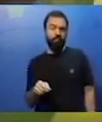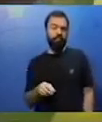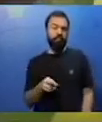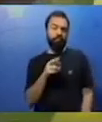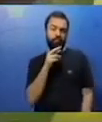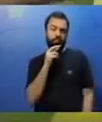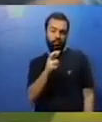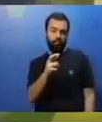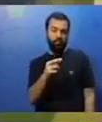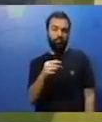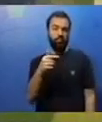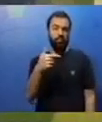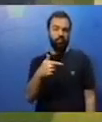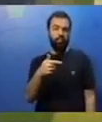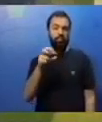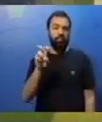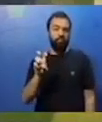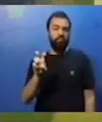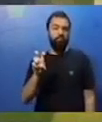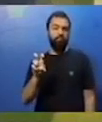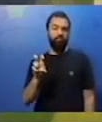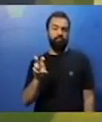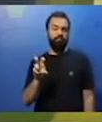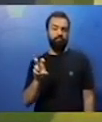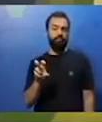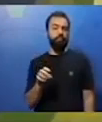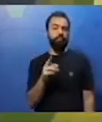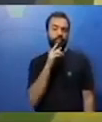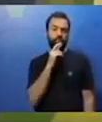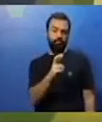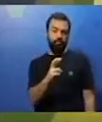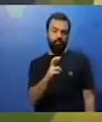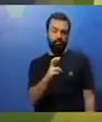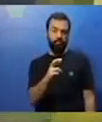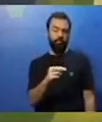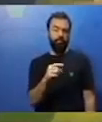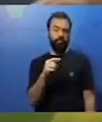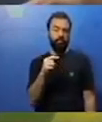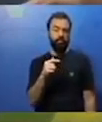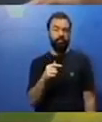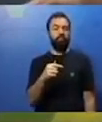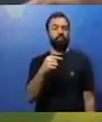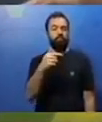Resultaria em 75, que é o nosso